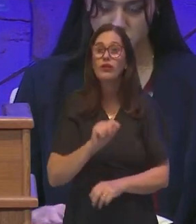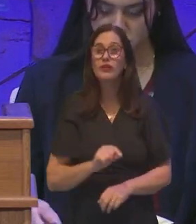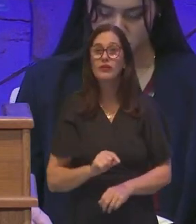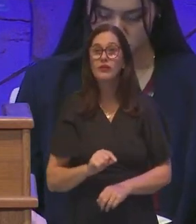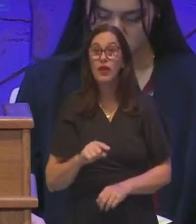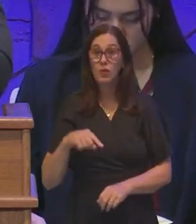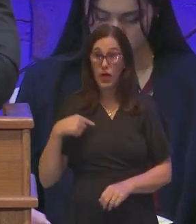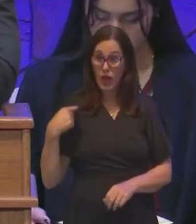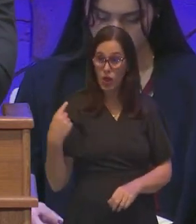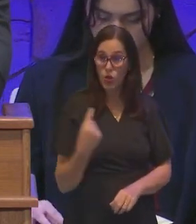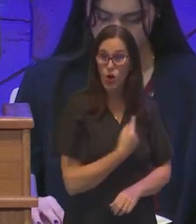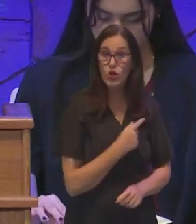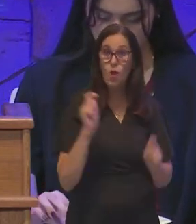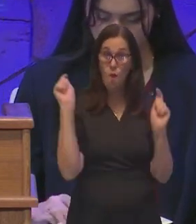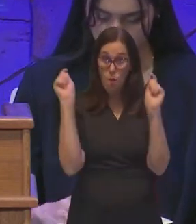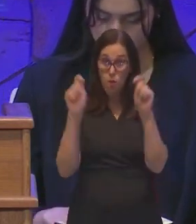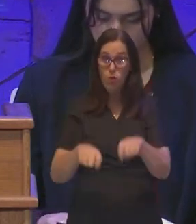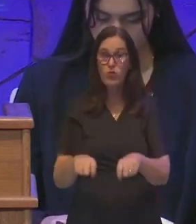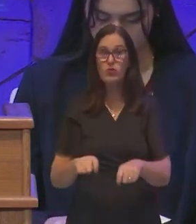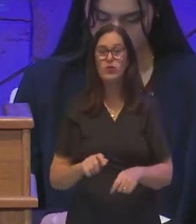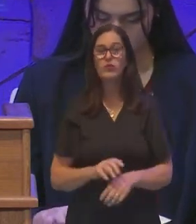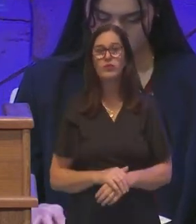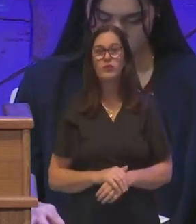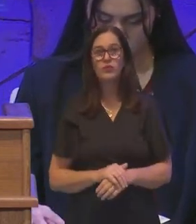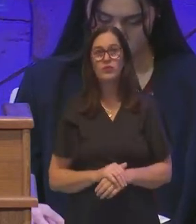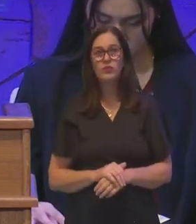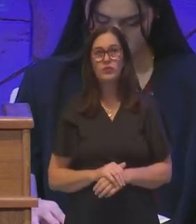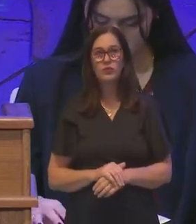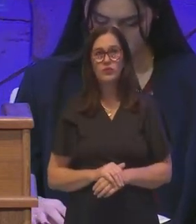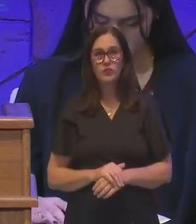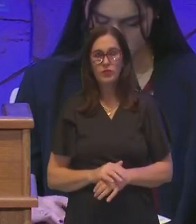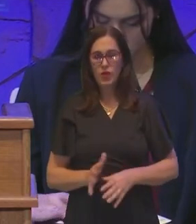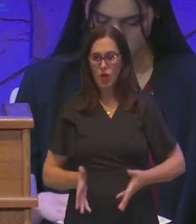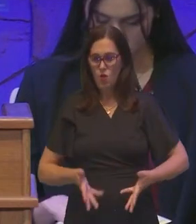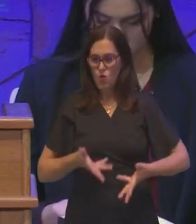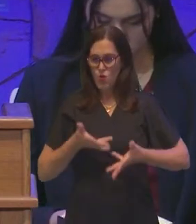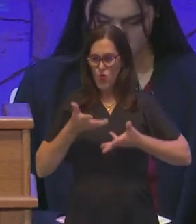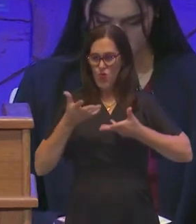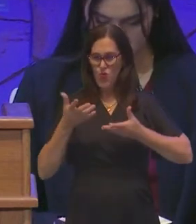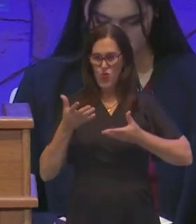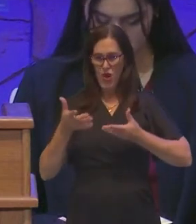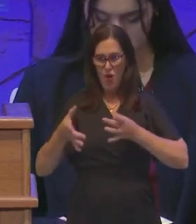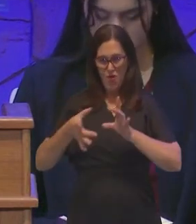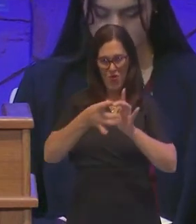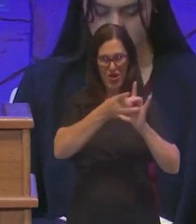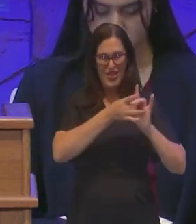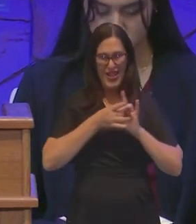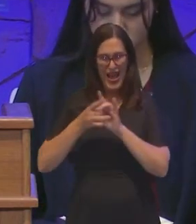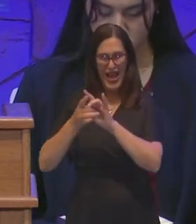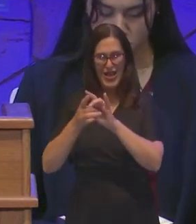para que nós possamos nutrir essa unidade,